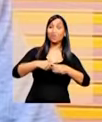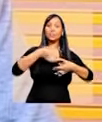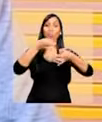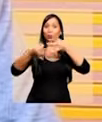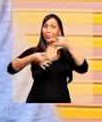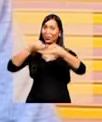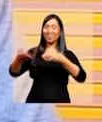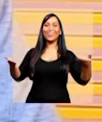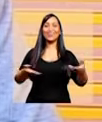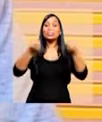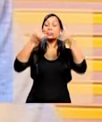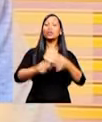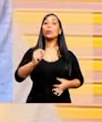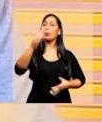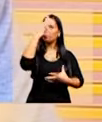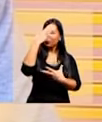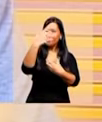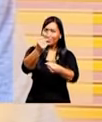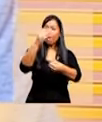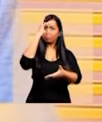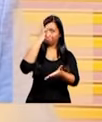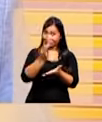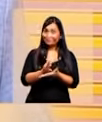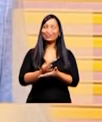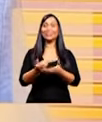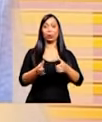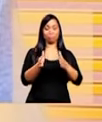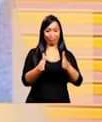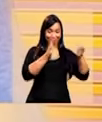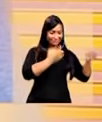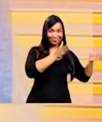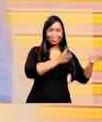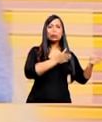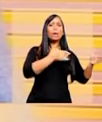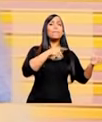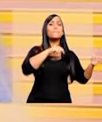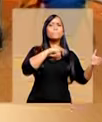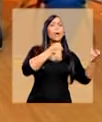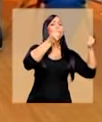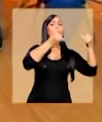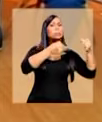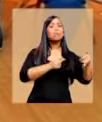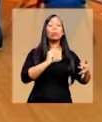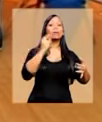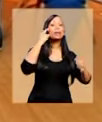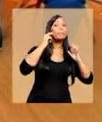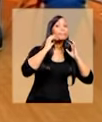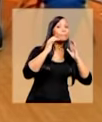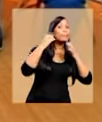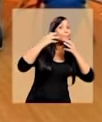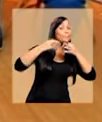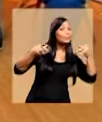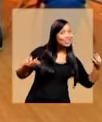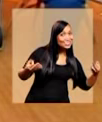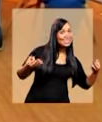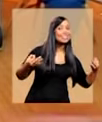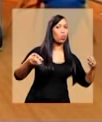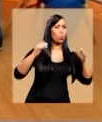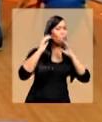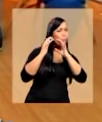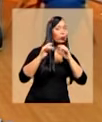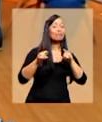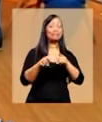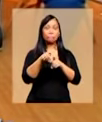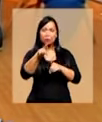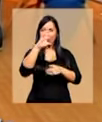E de volta com o ponto de vista, hoje falando sobre fé. No bloco anterior, o Paulo falava sobre meditação. E